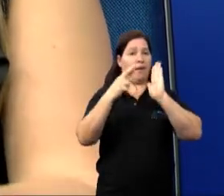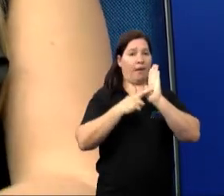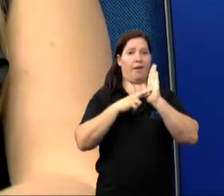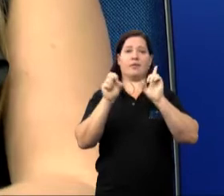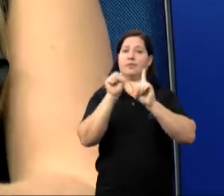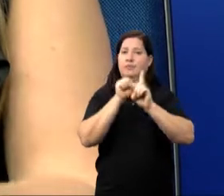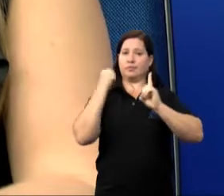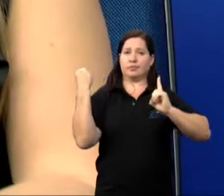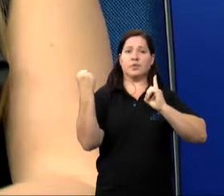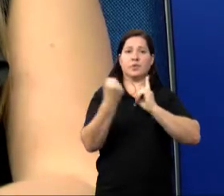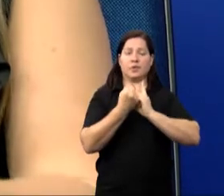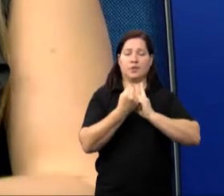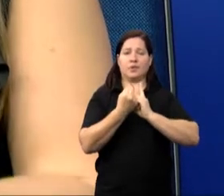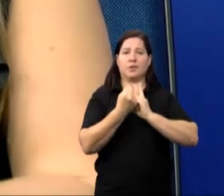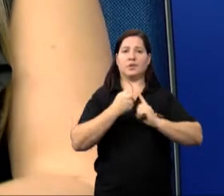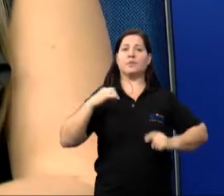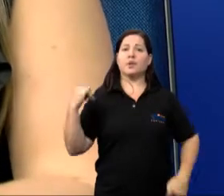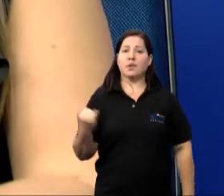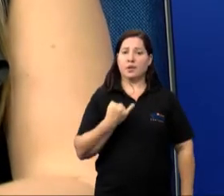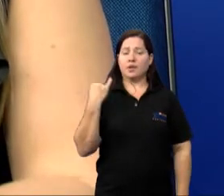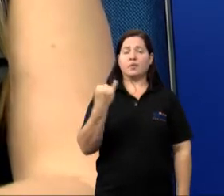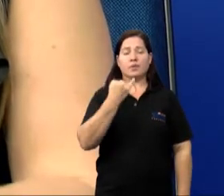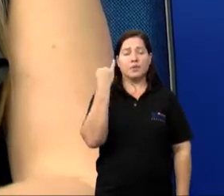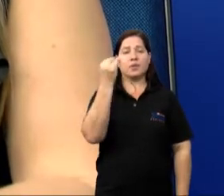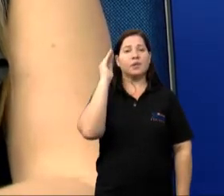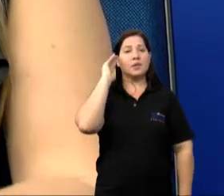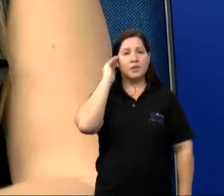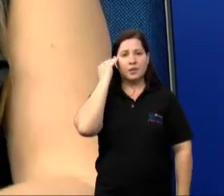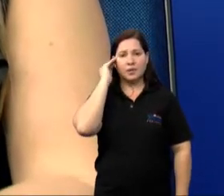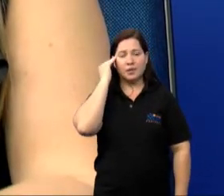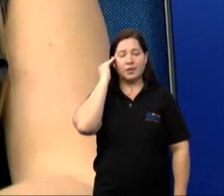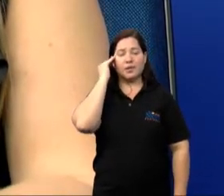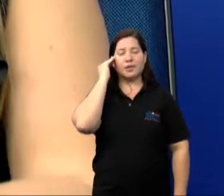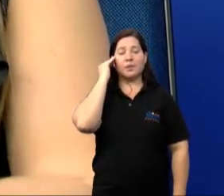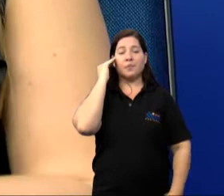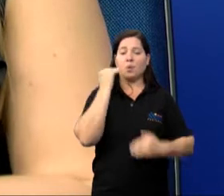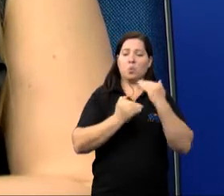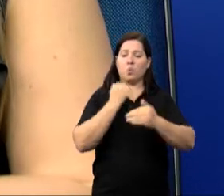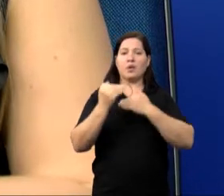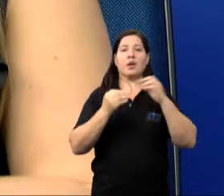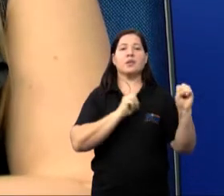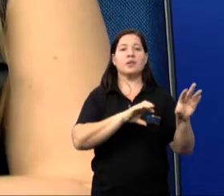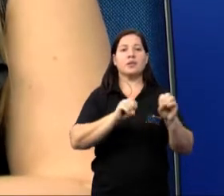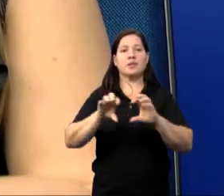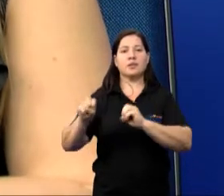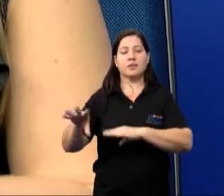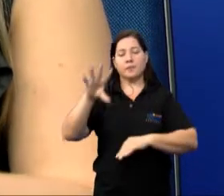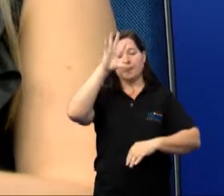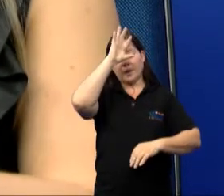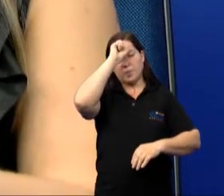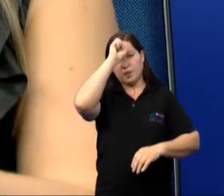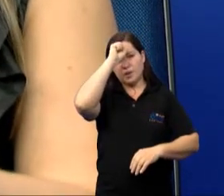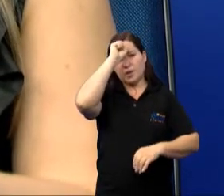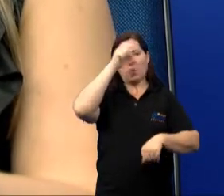Então, é fundamental, é importante que se compreenda, né, em que esse processo de ensino-aprendizagem, quando a criança está imitando,